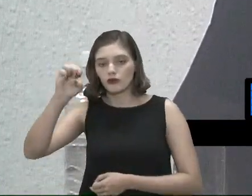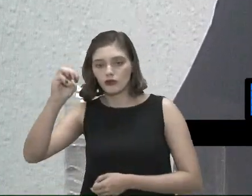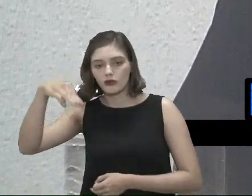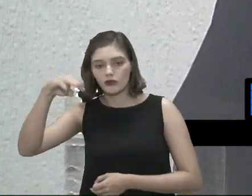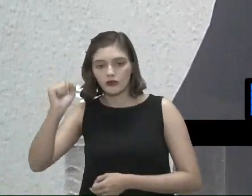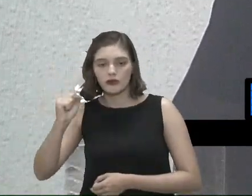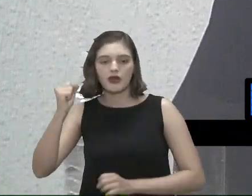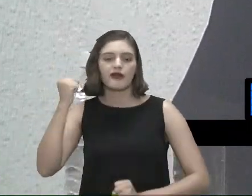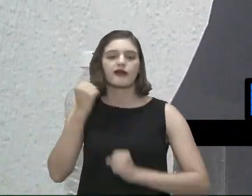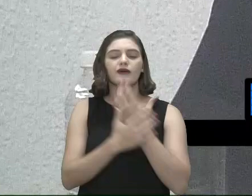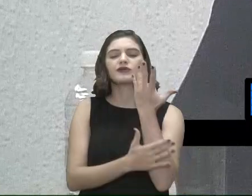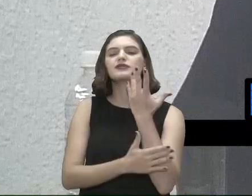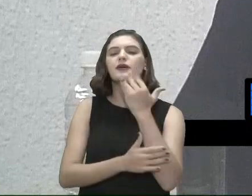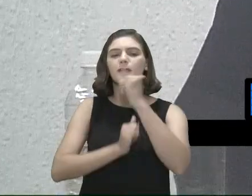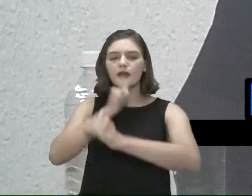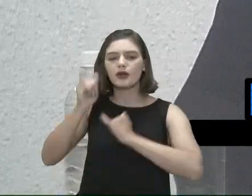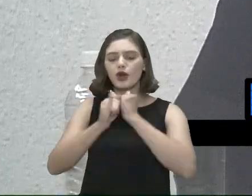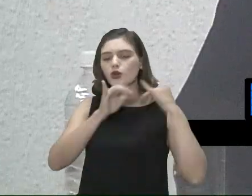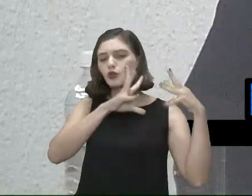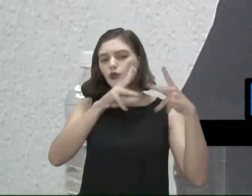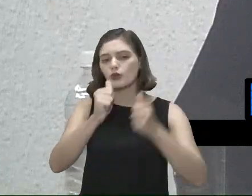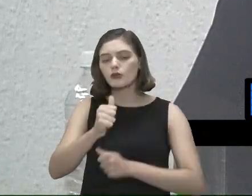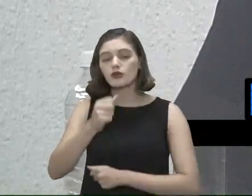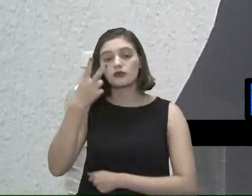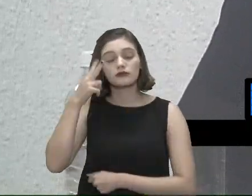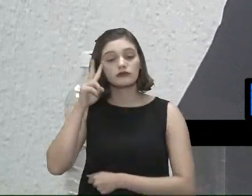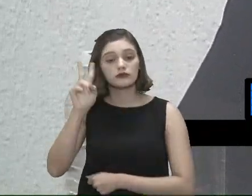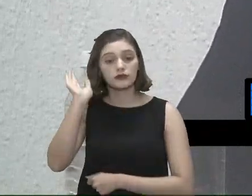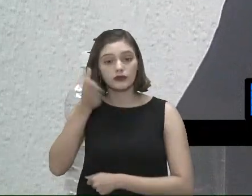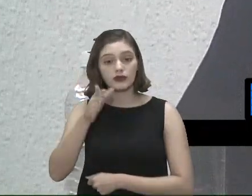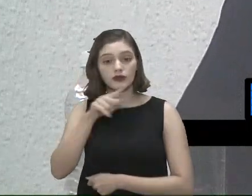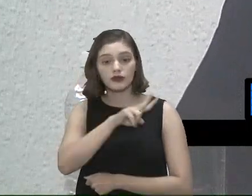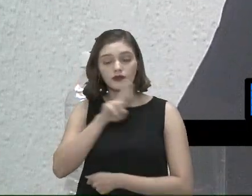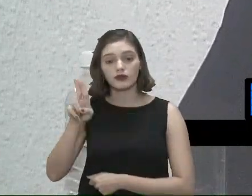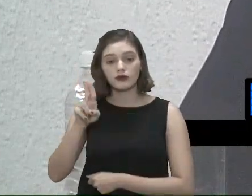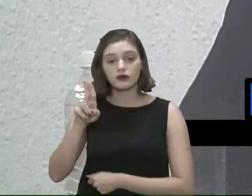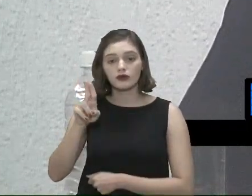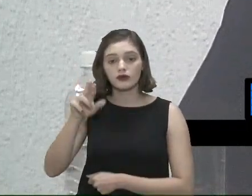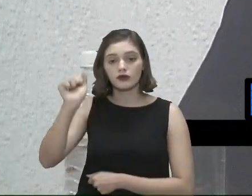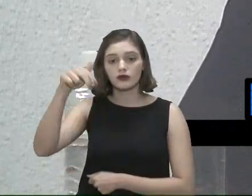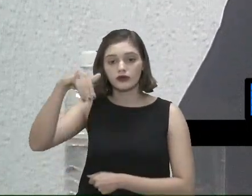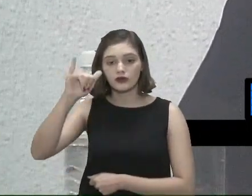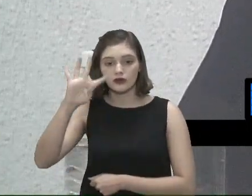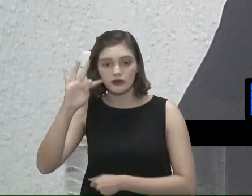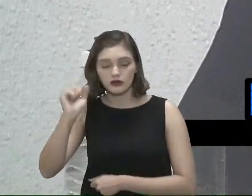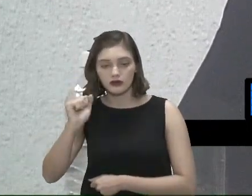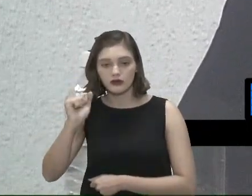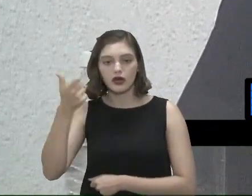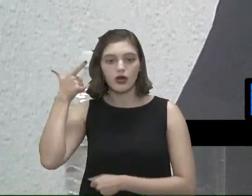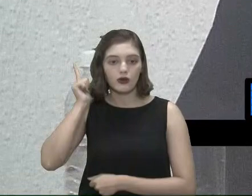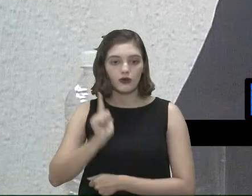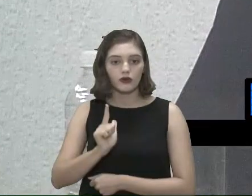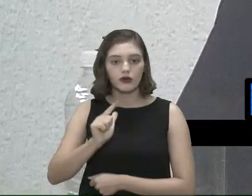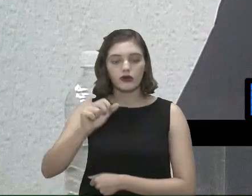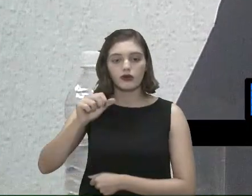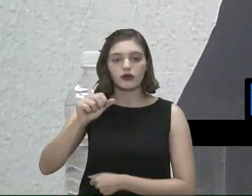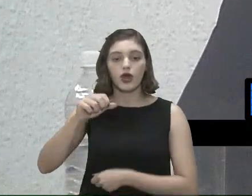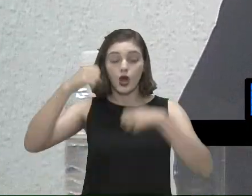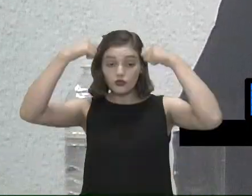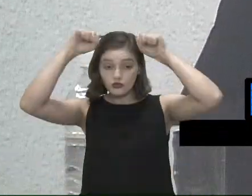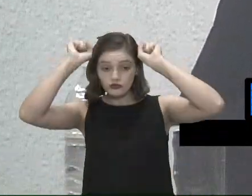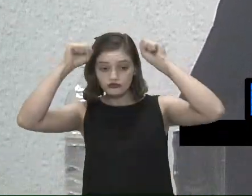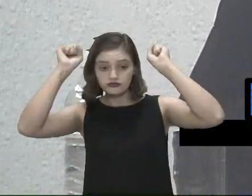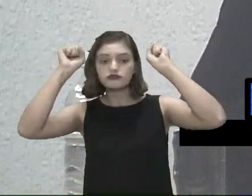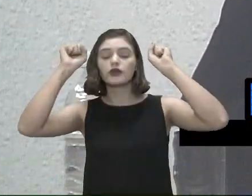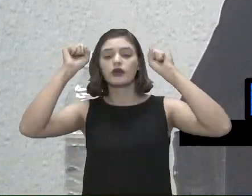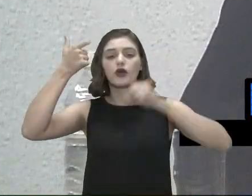correu muito pela internet, todo mundo já deve ter visto. Você consegue chamar a Anitta de Anitta? Você consegue chamar a Xuxa de Xuxa? Você